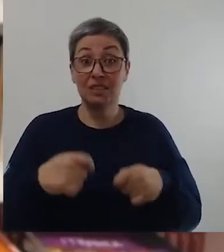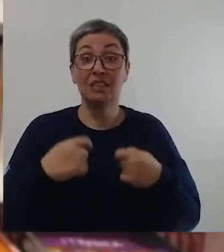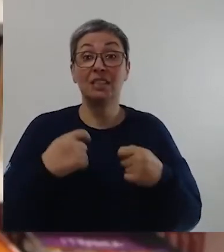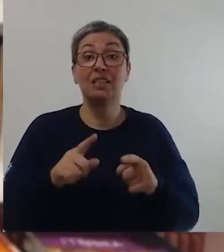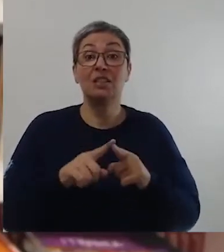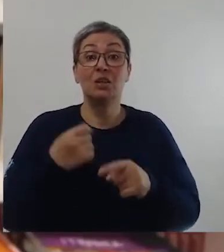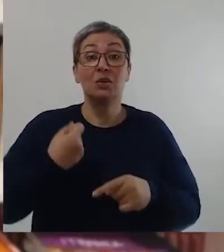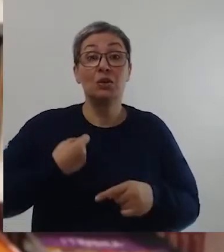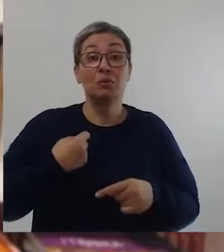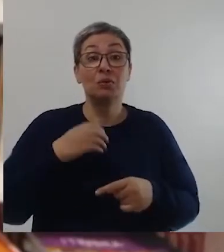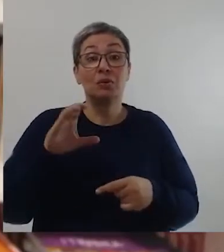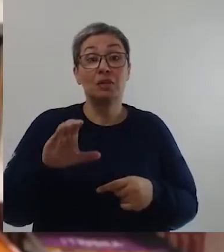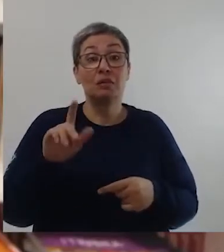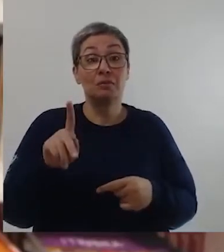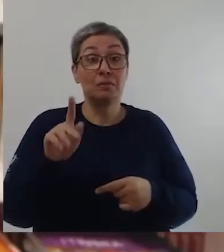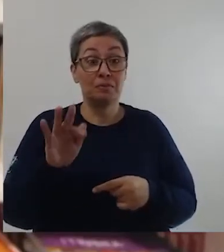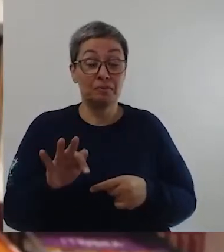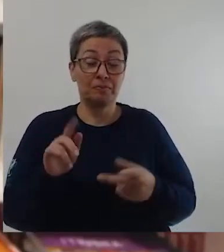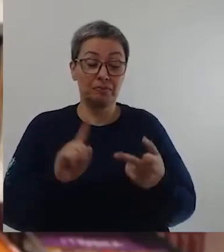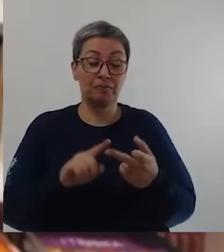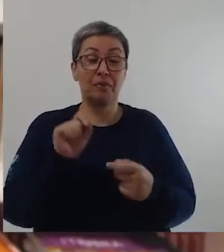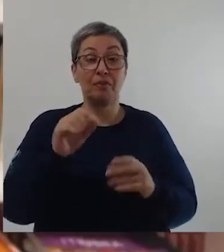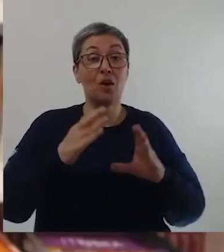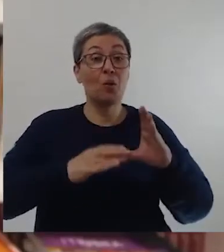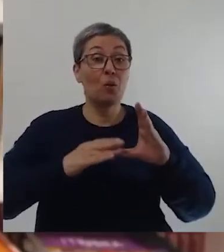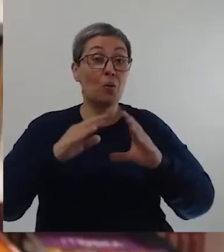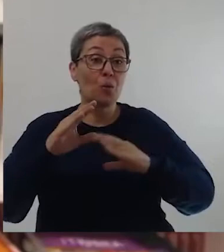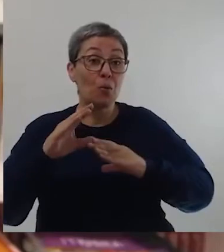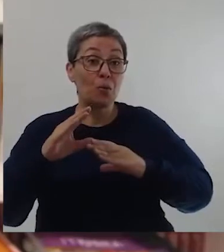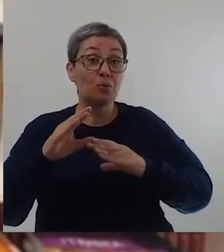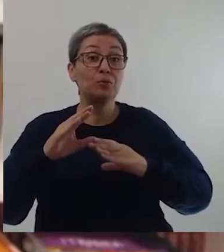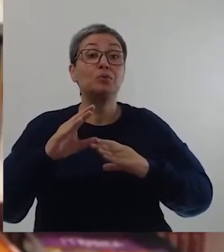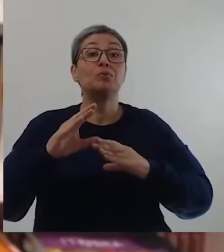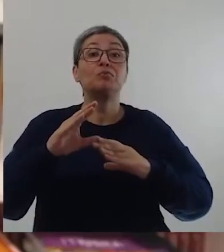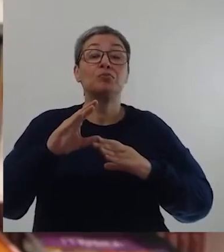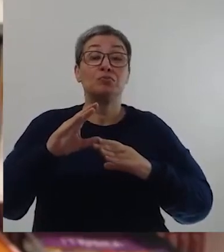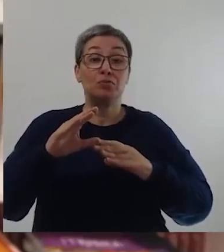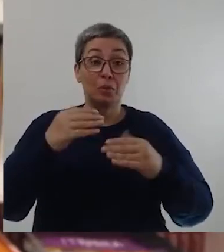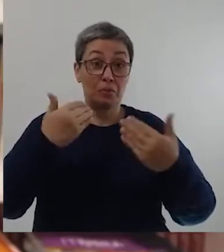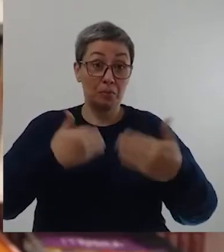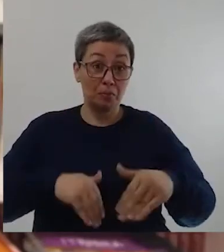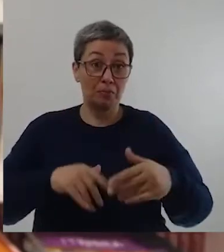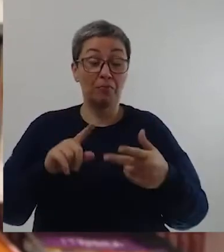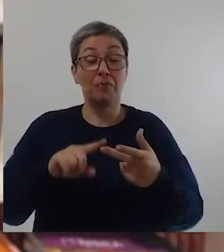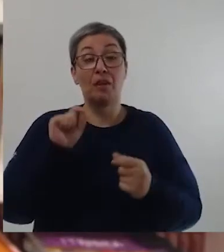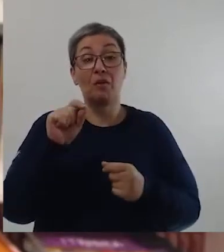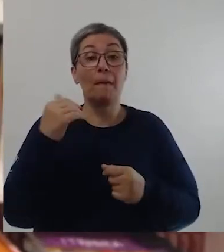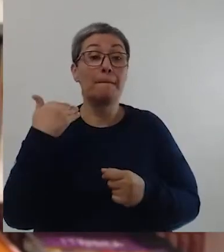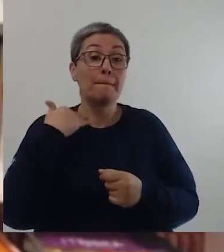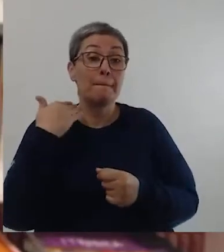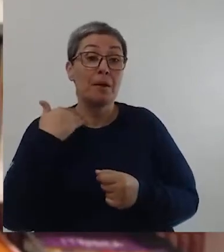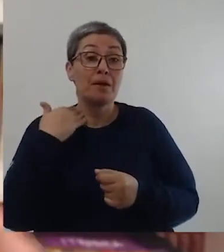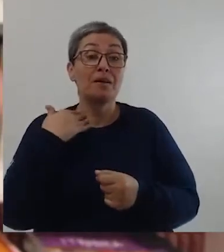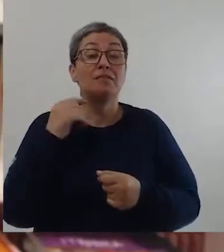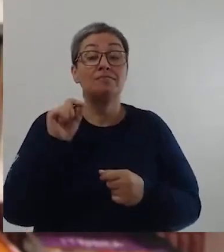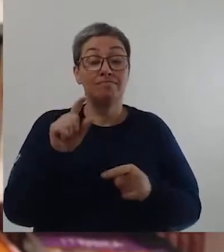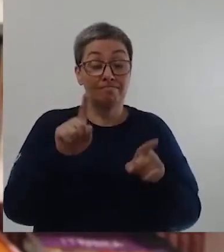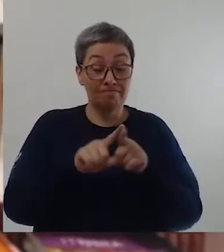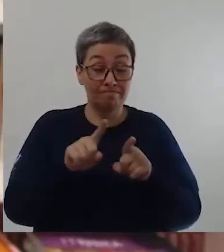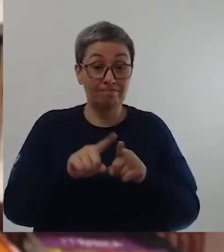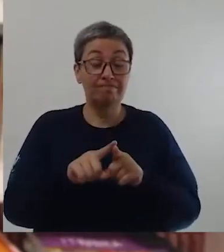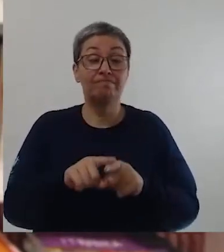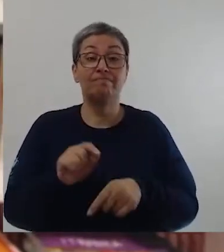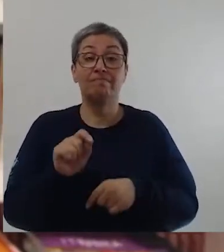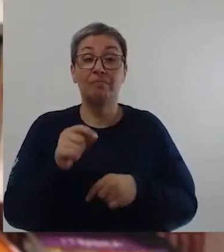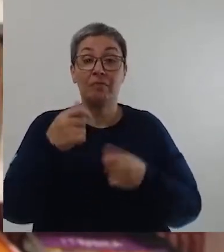também precisa ter aí o número do CPF né quando você for prestar concurso público tá quando você fabricar conta em banco